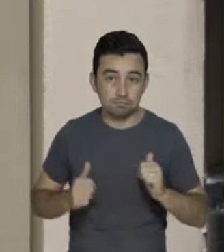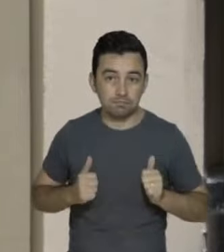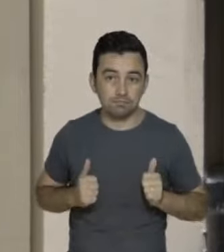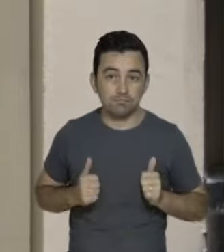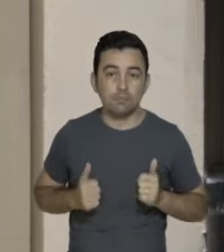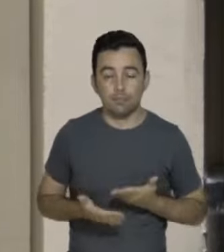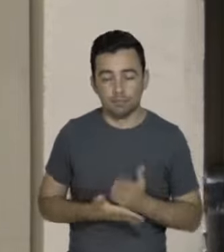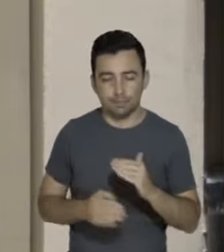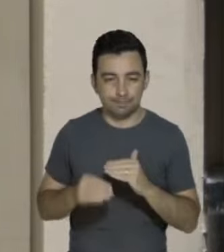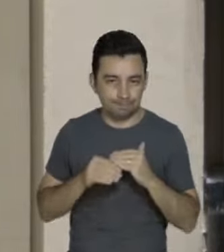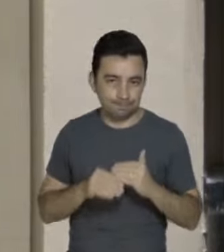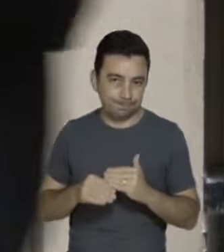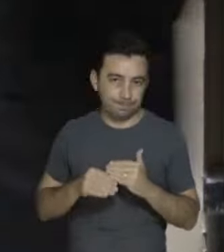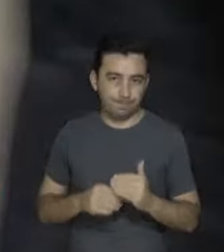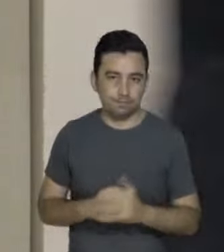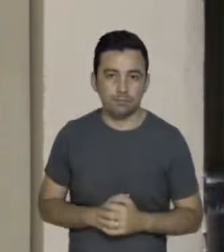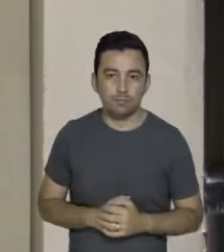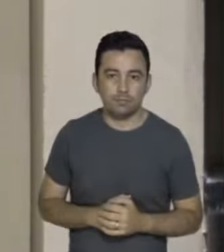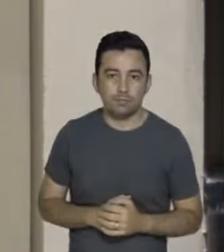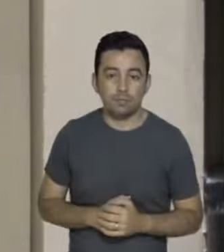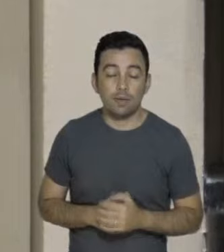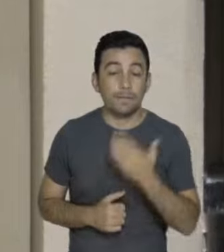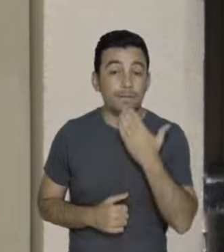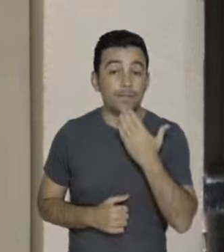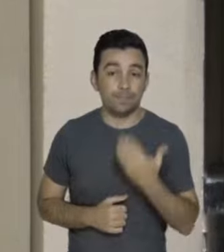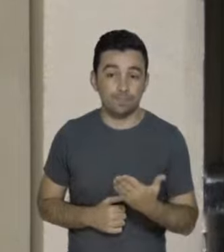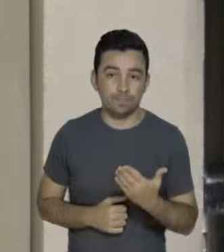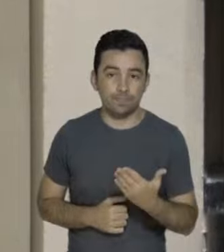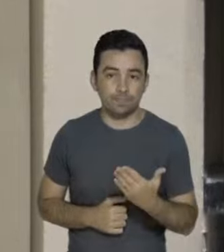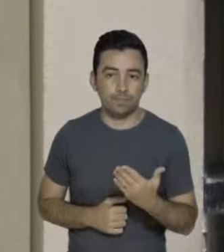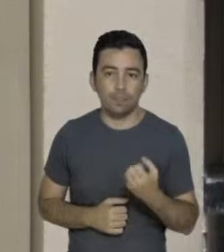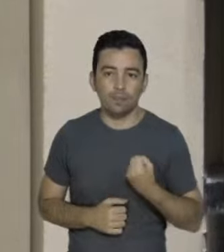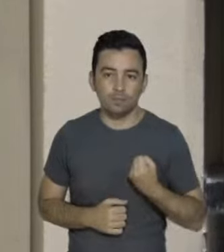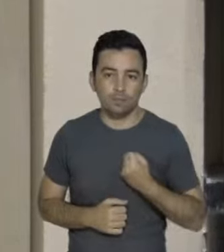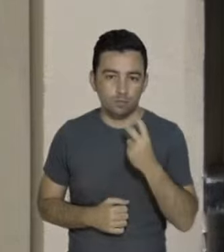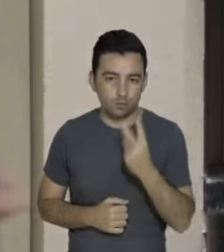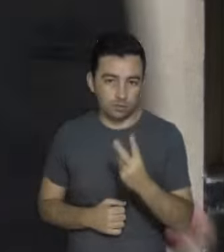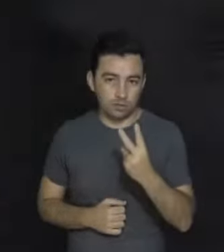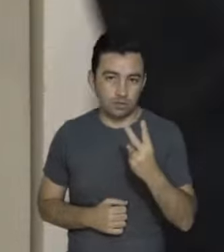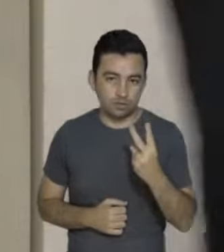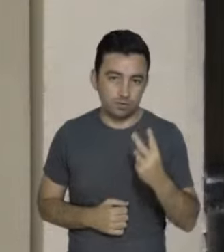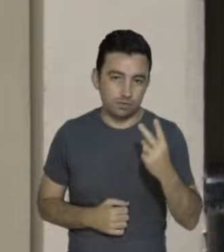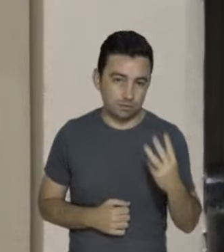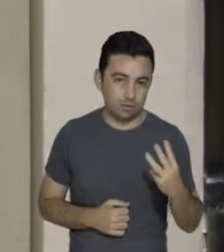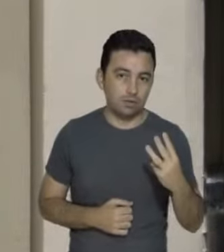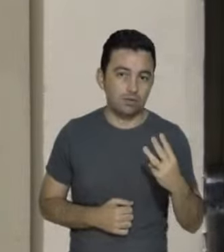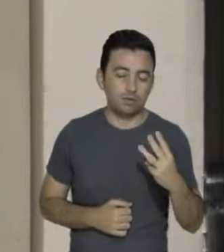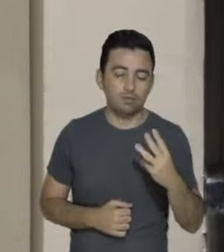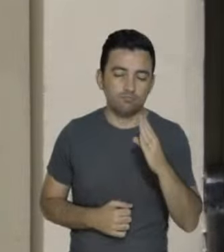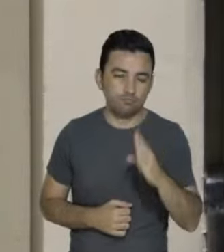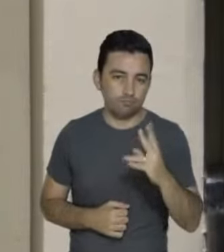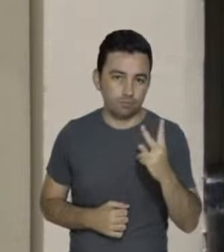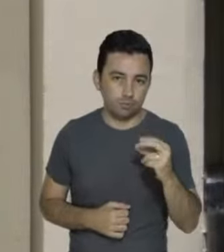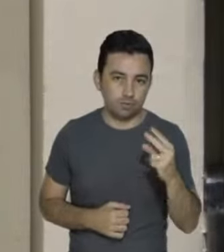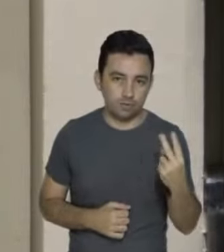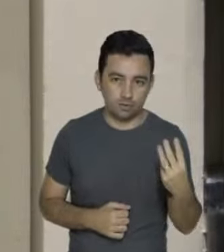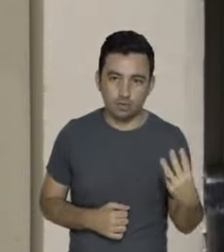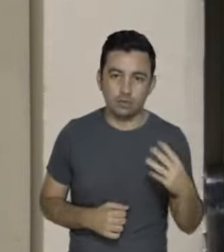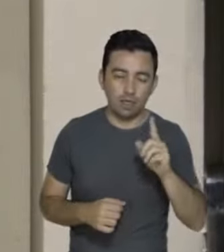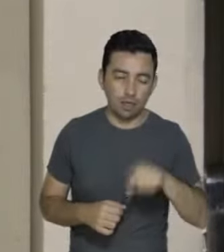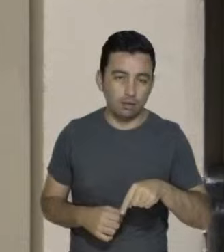aprovado por unanimidade requerimentos requerimento 223 2023 autoria Deputado Marquito